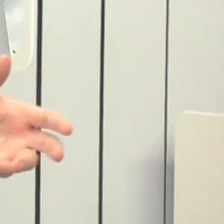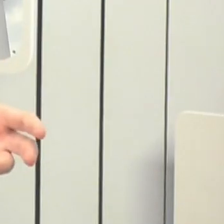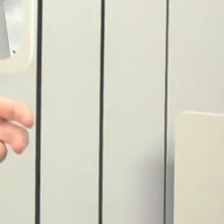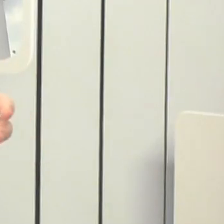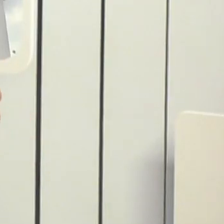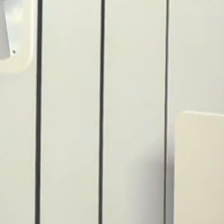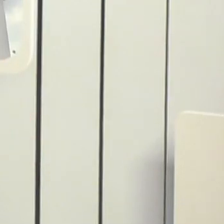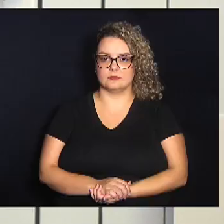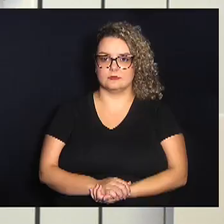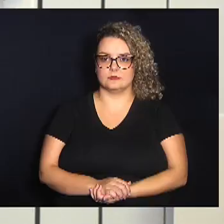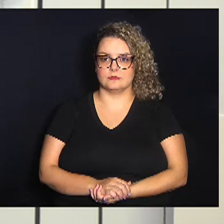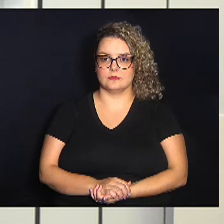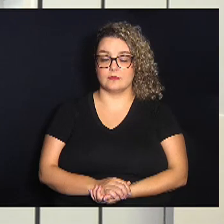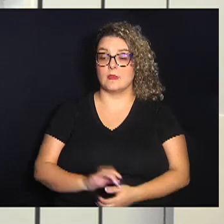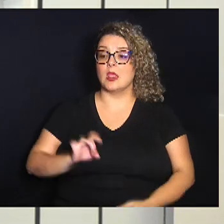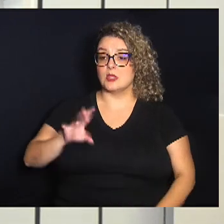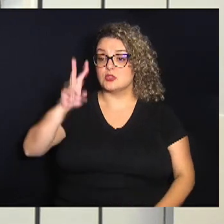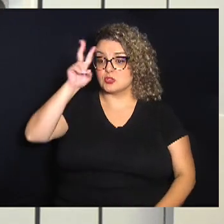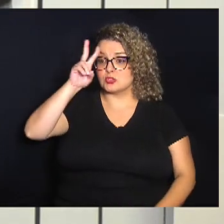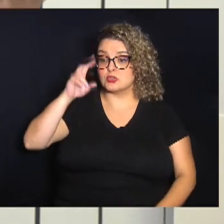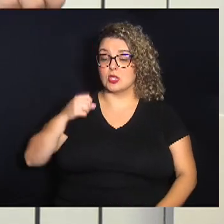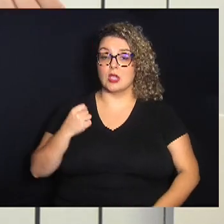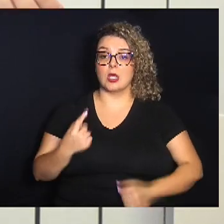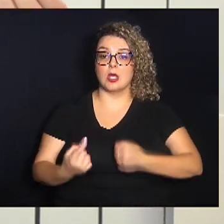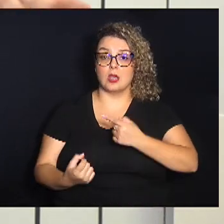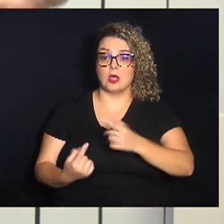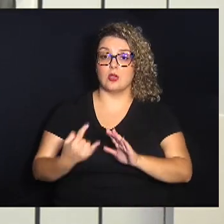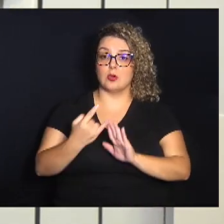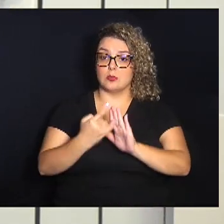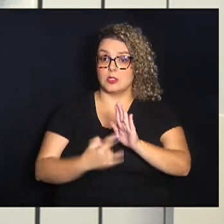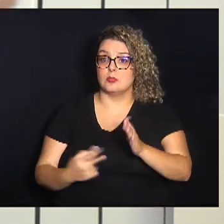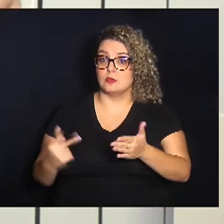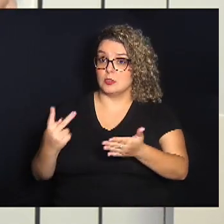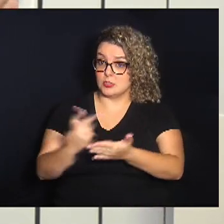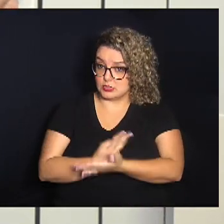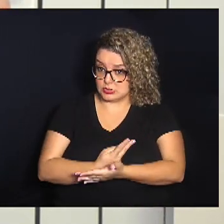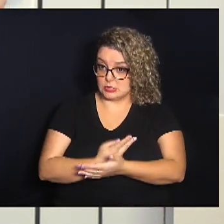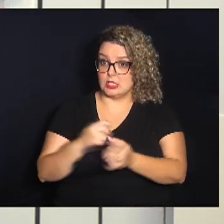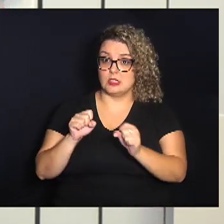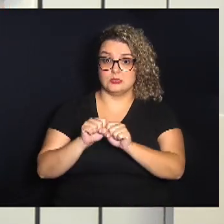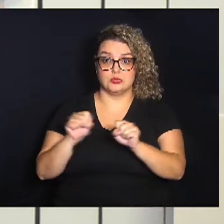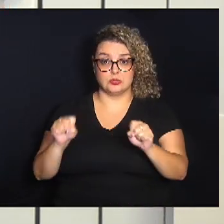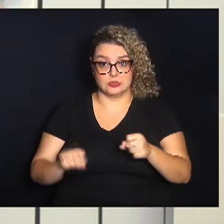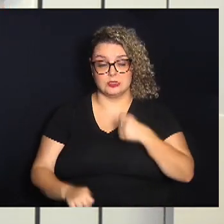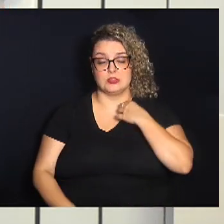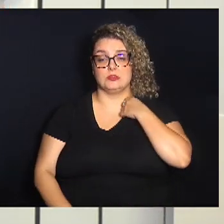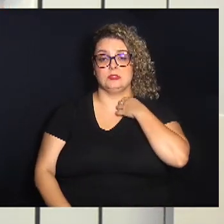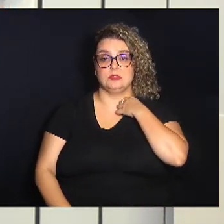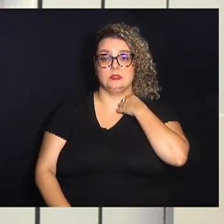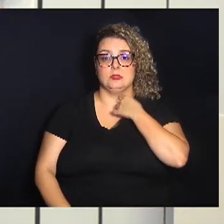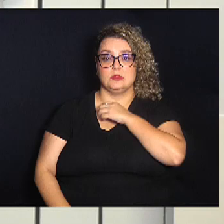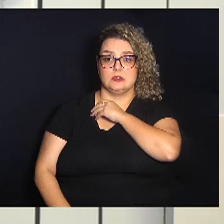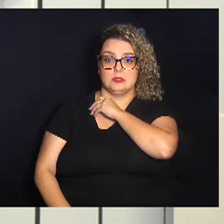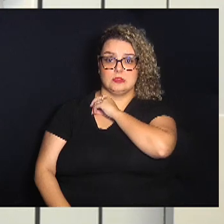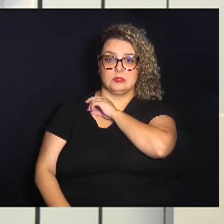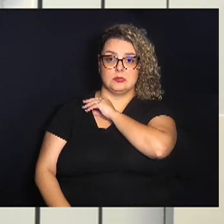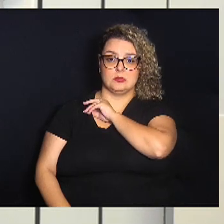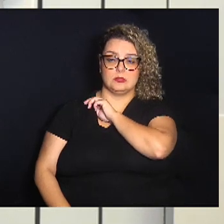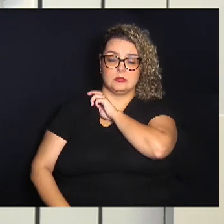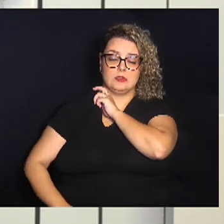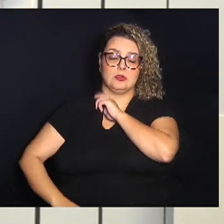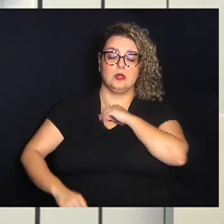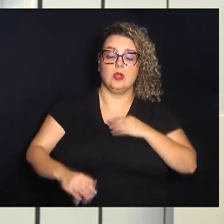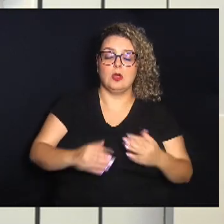E só lembrando que se houver alguma documentação incorreta no sistema, reinicia o prazo de 10